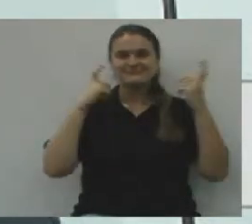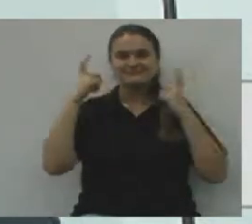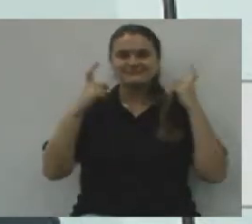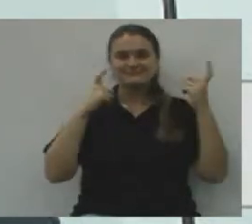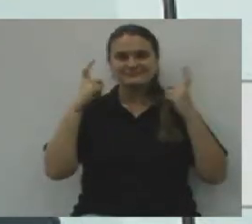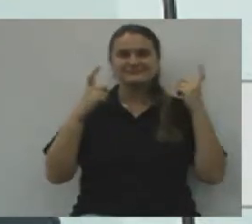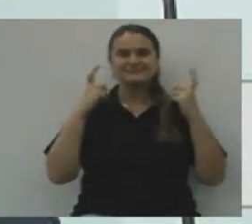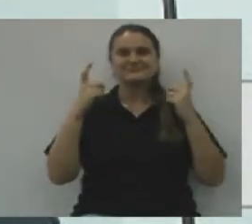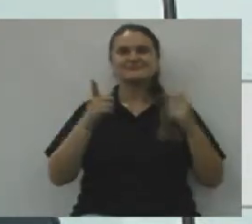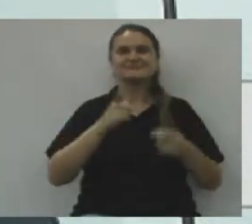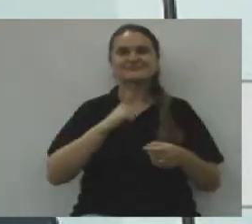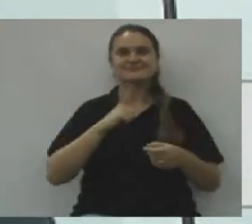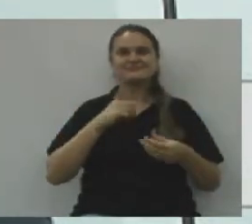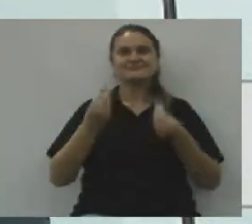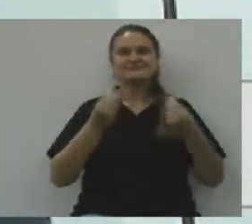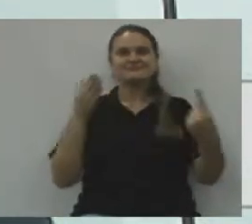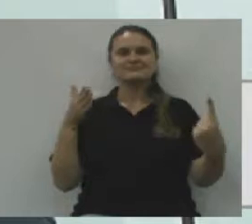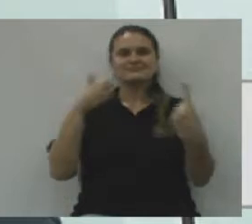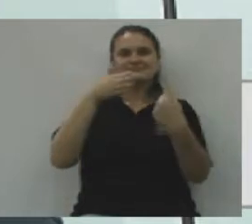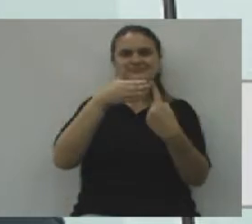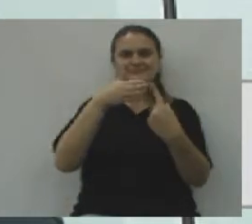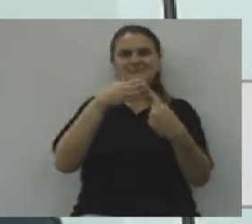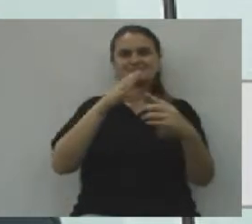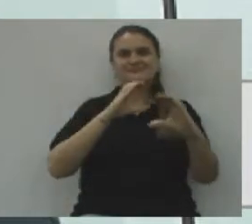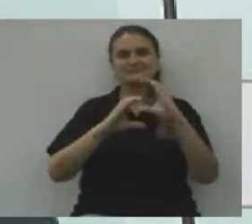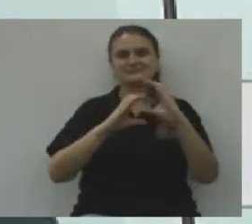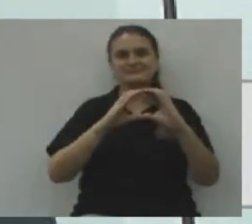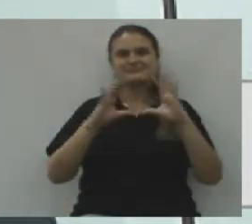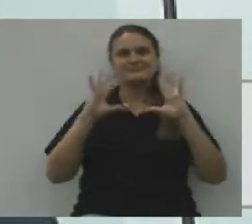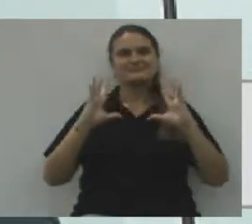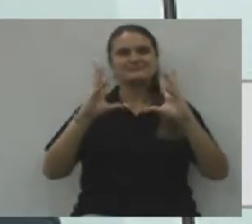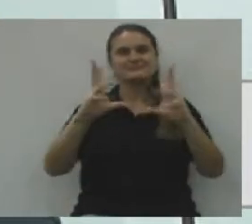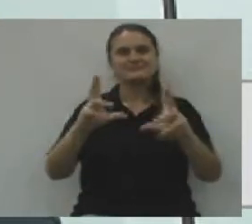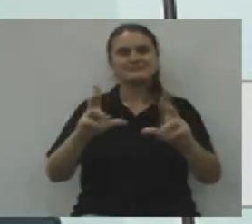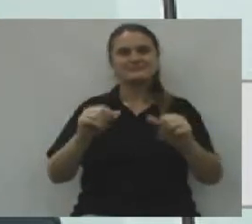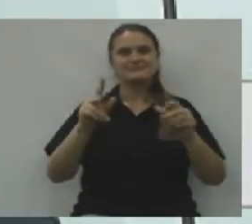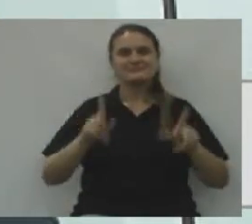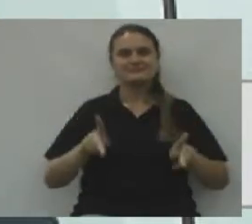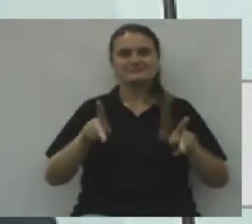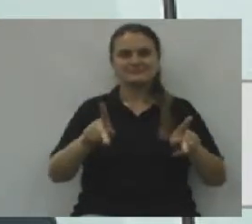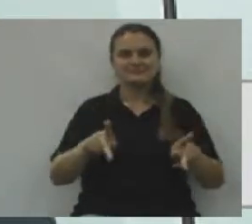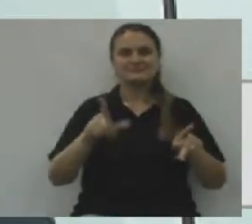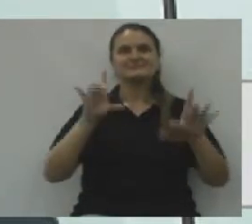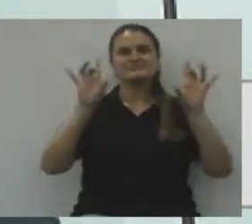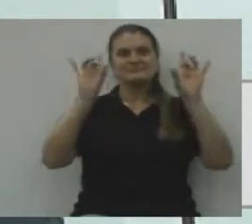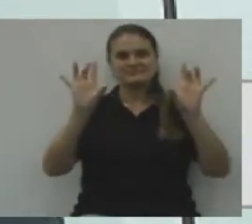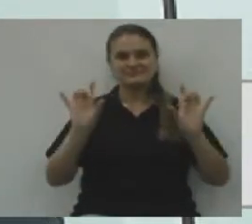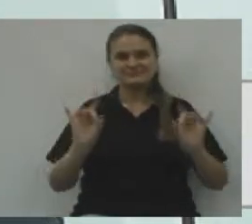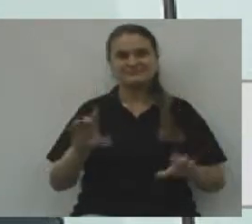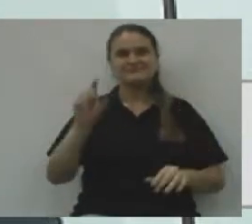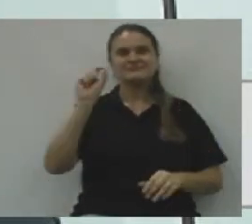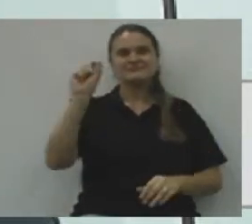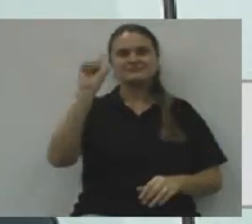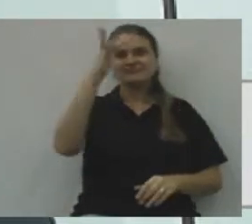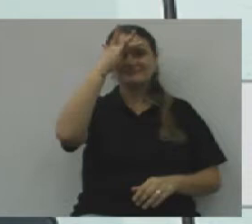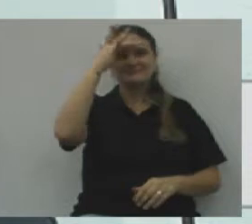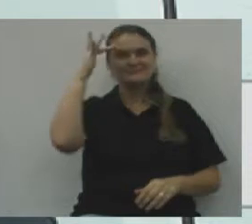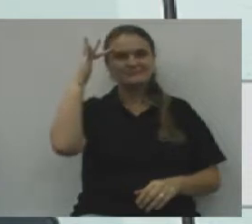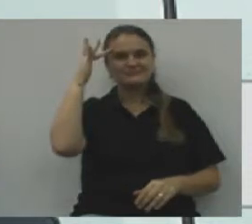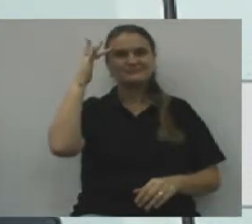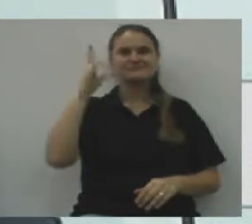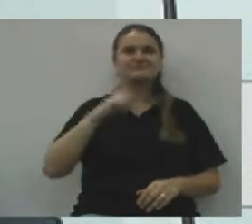e em termos de acessibilidade para todo o segmento da população, especialmente aqueles com